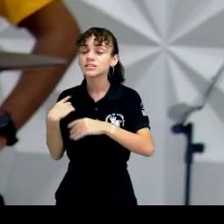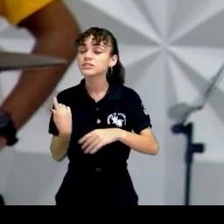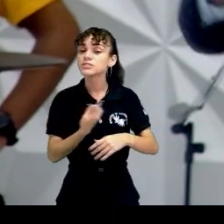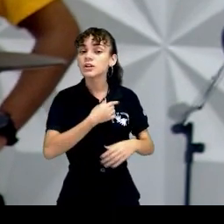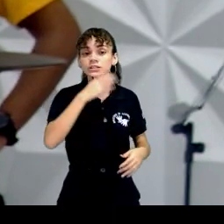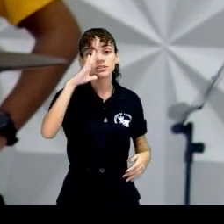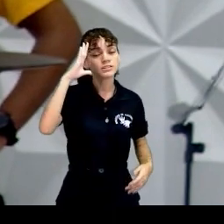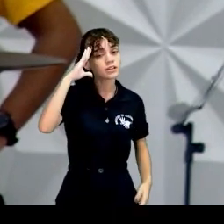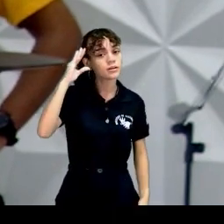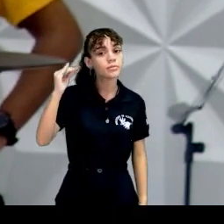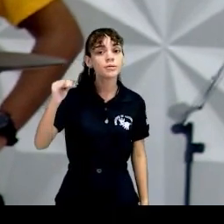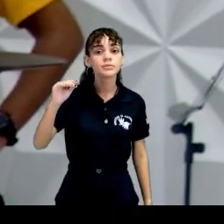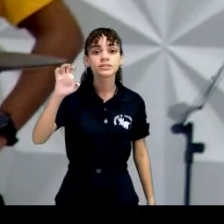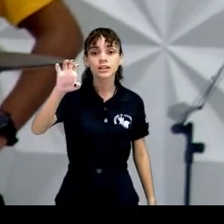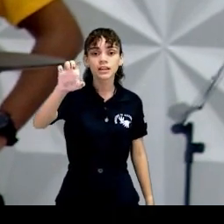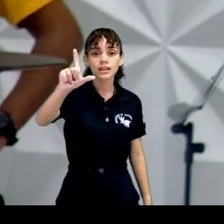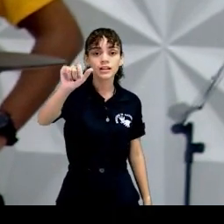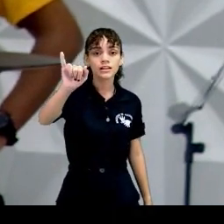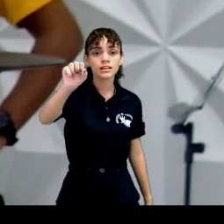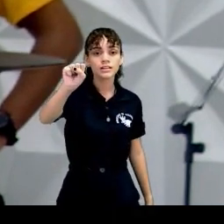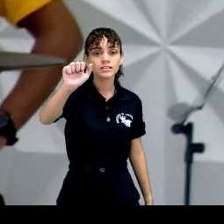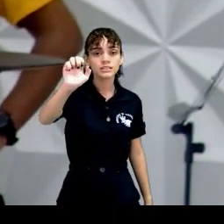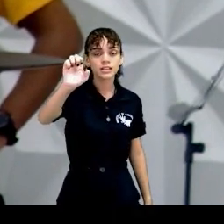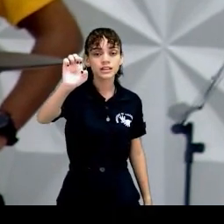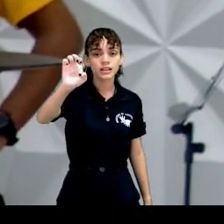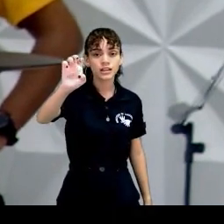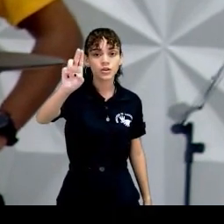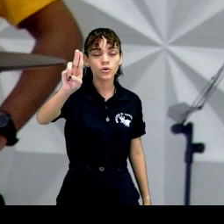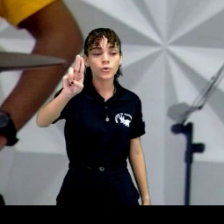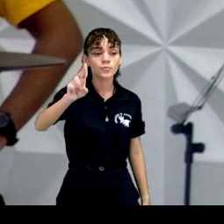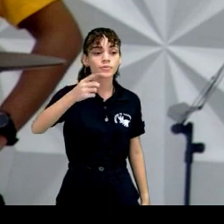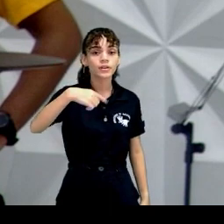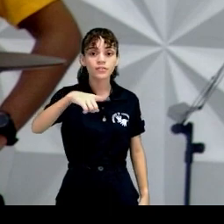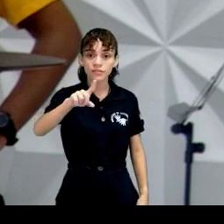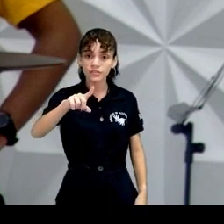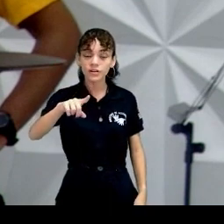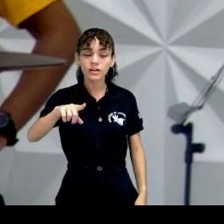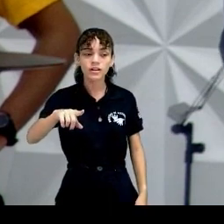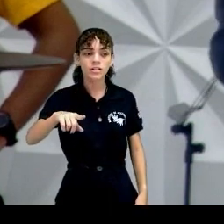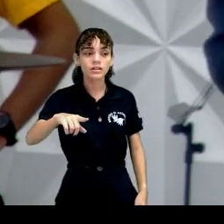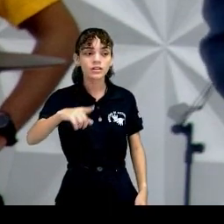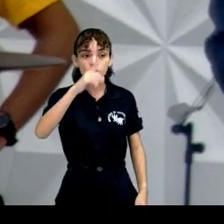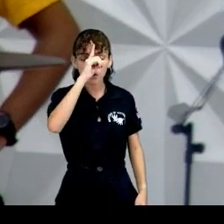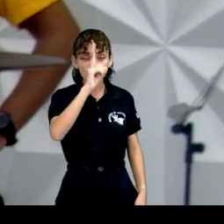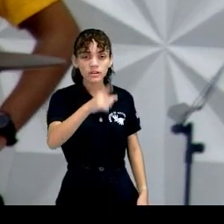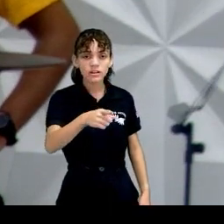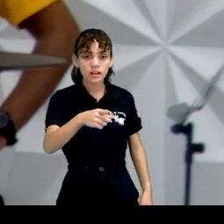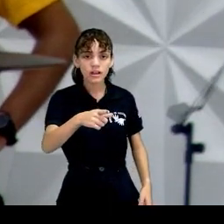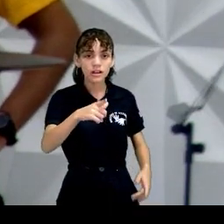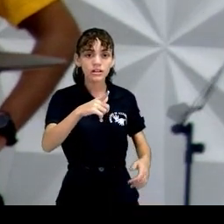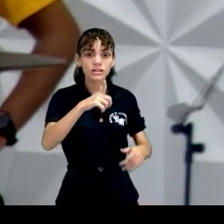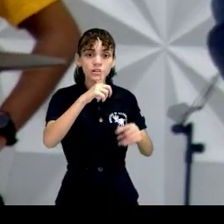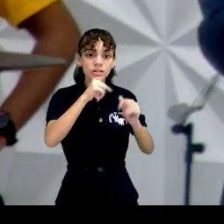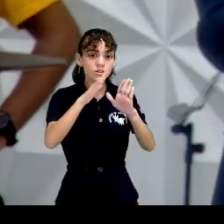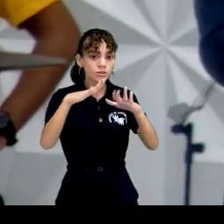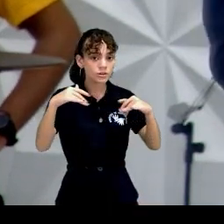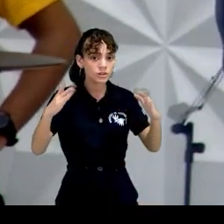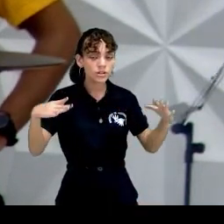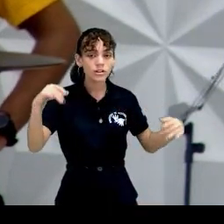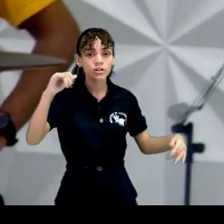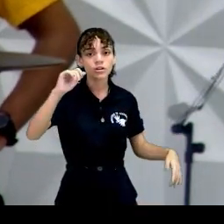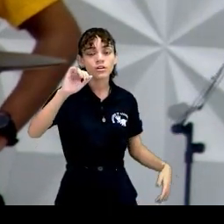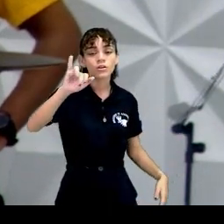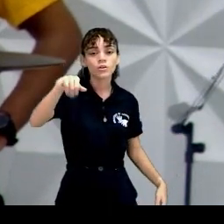banhar 7 vezes no Rio Jordão. E aquele homem reluta e depois é convencido e ali